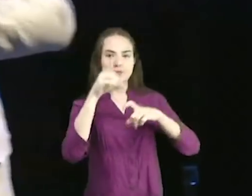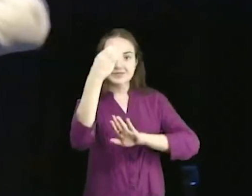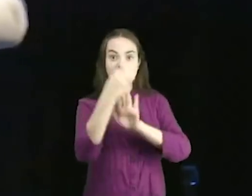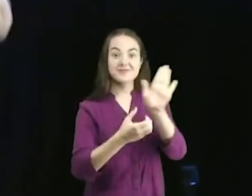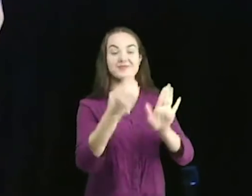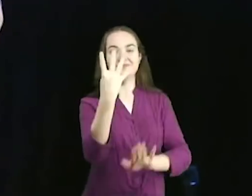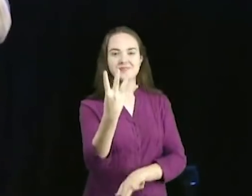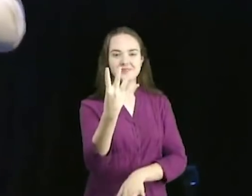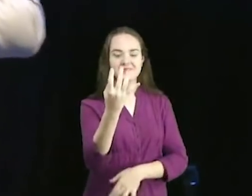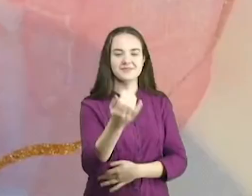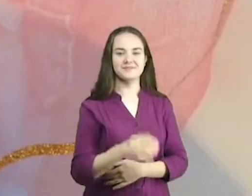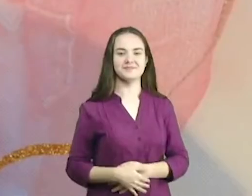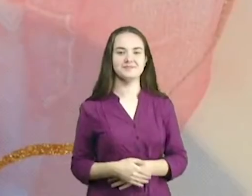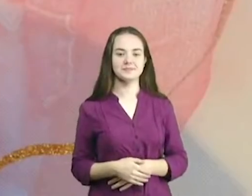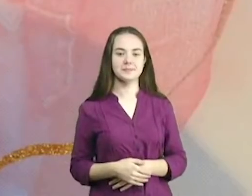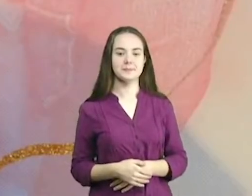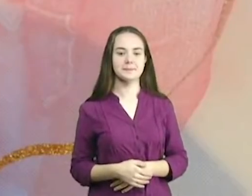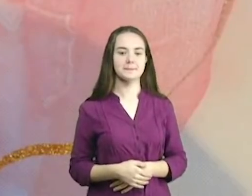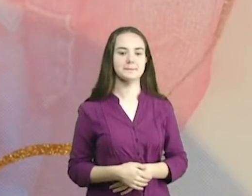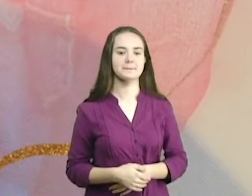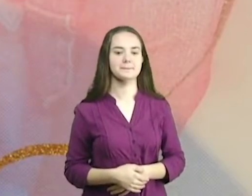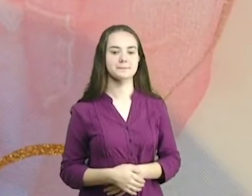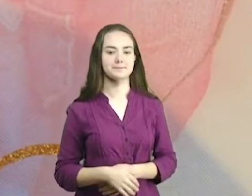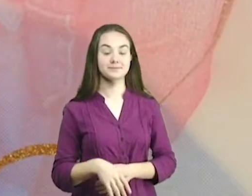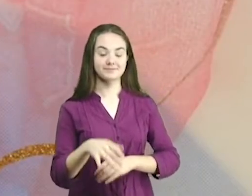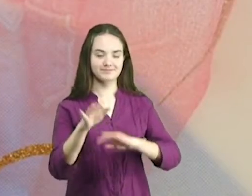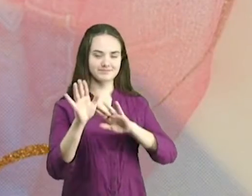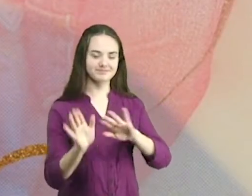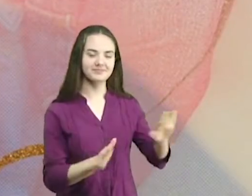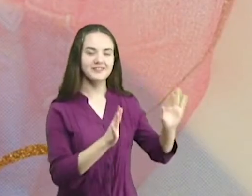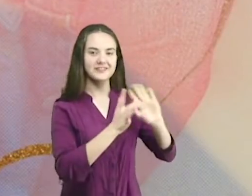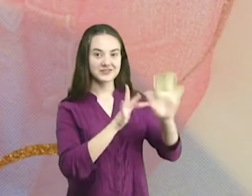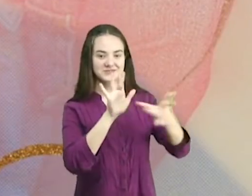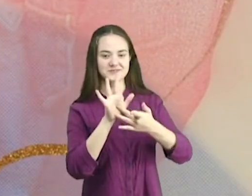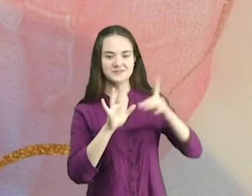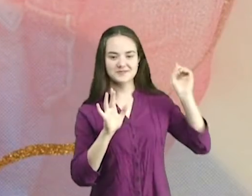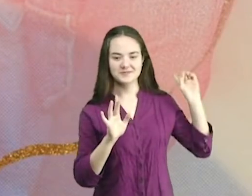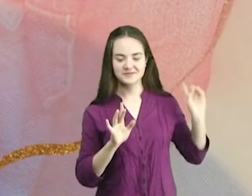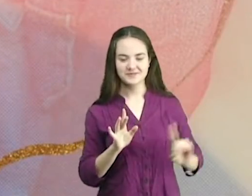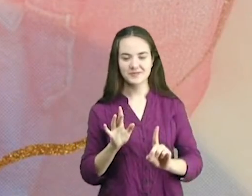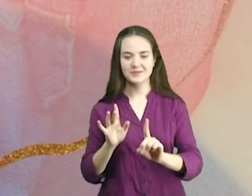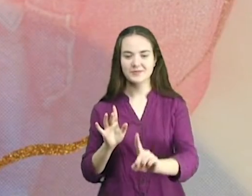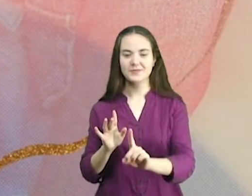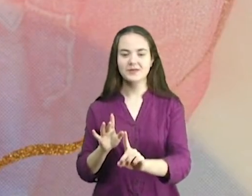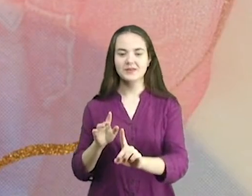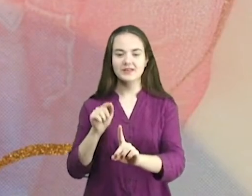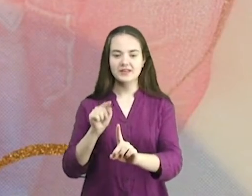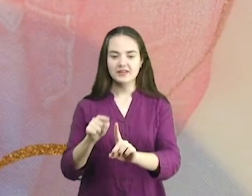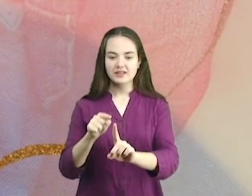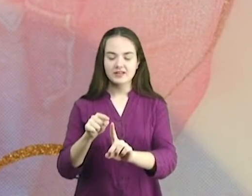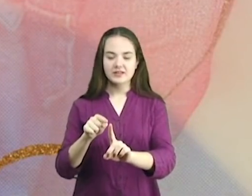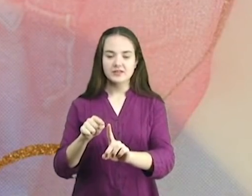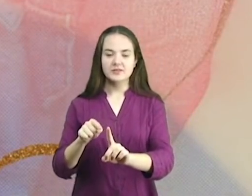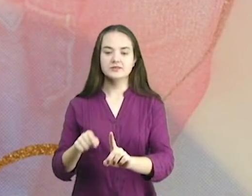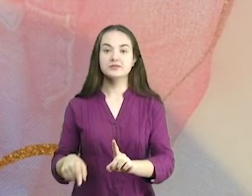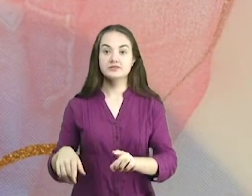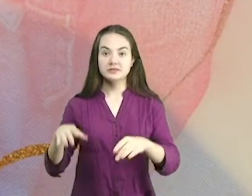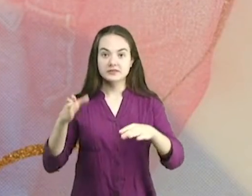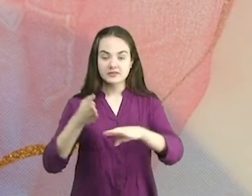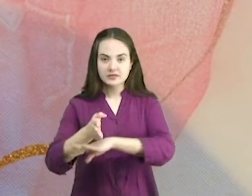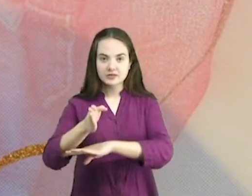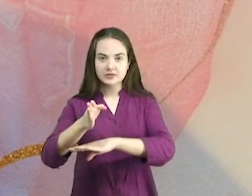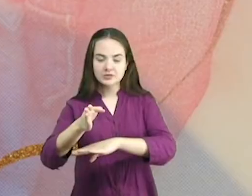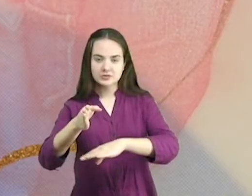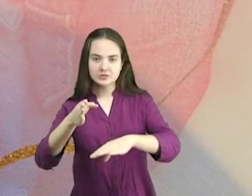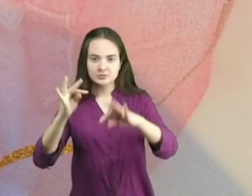perdão. Ele foi a Nazaré, onde havia sido criado no dia do sábado, entrou na sinagoga, como era seu costume,